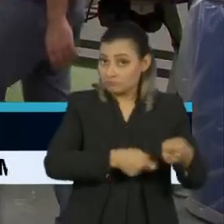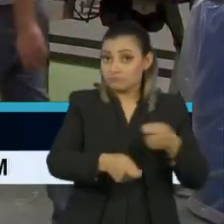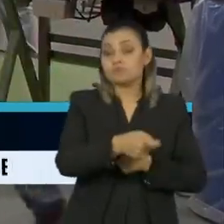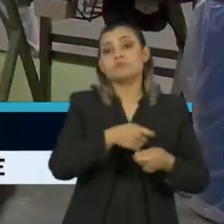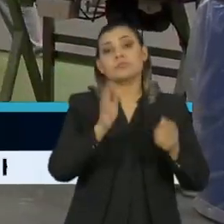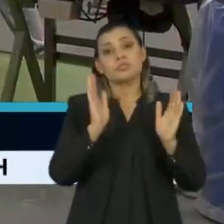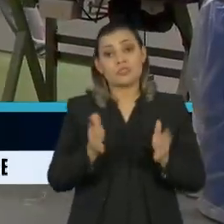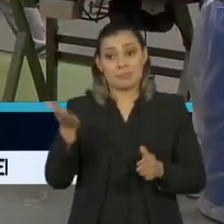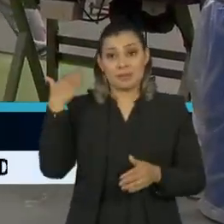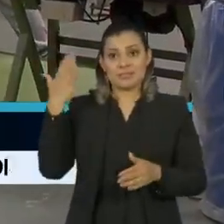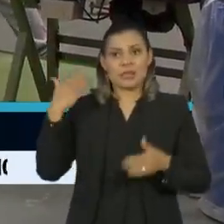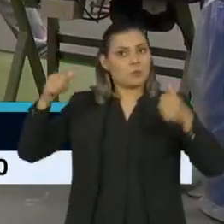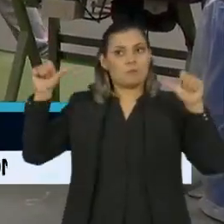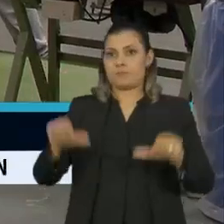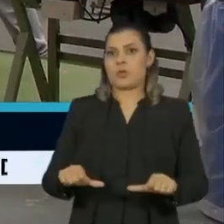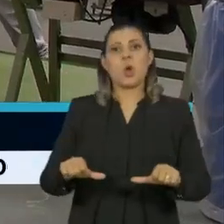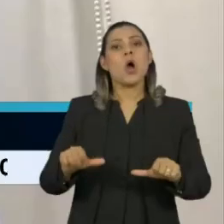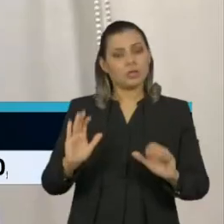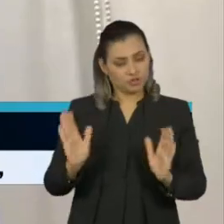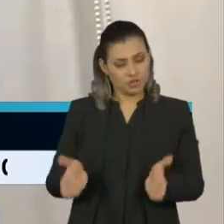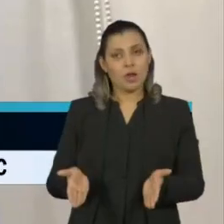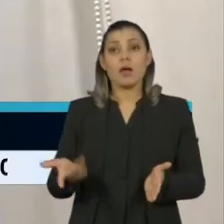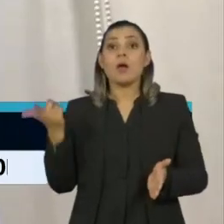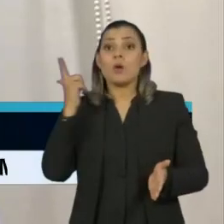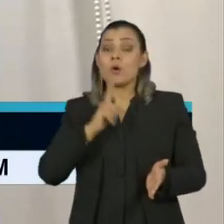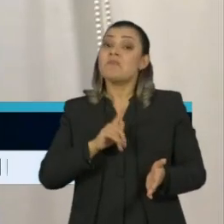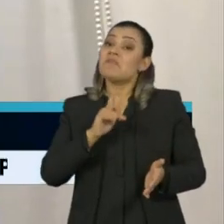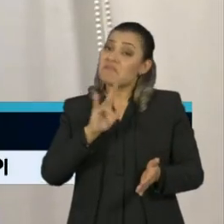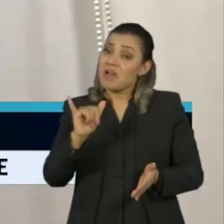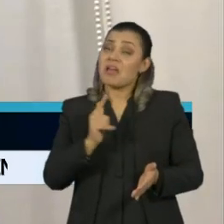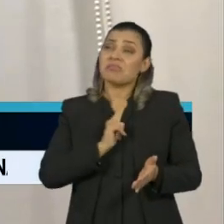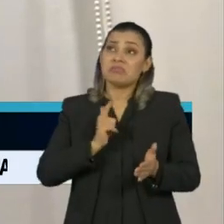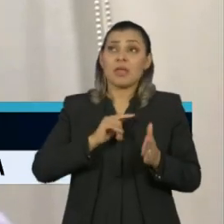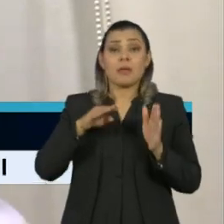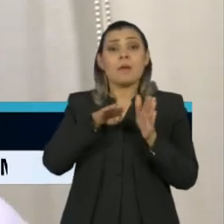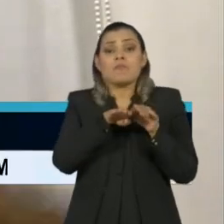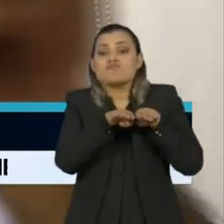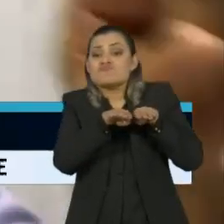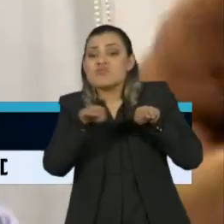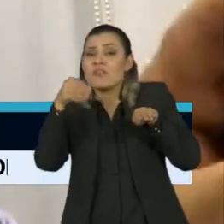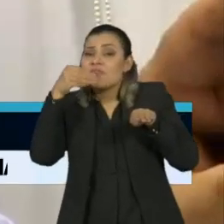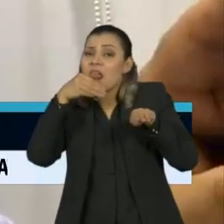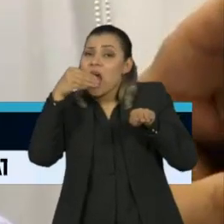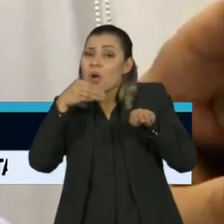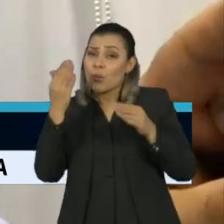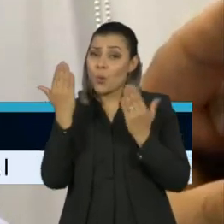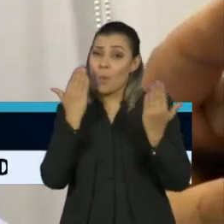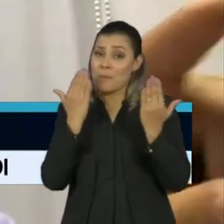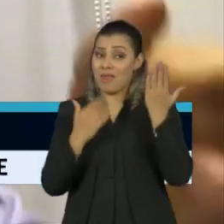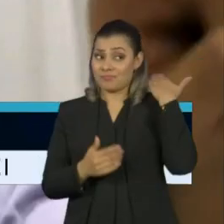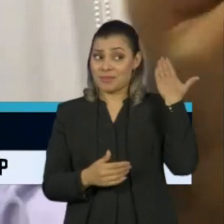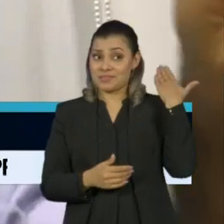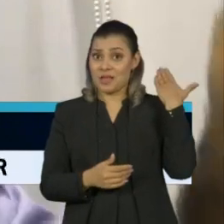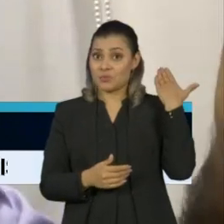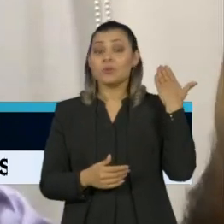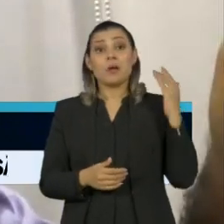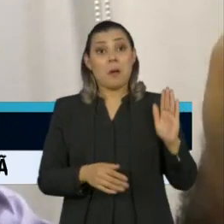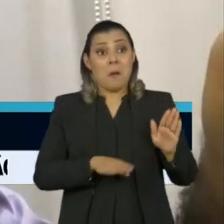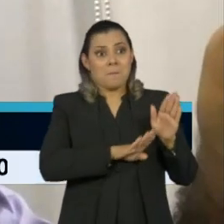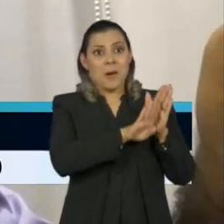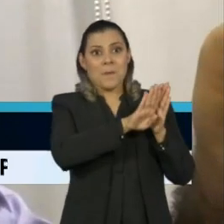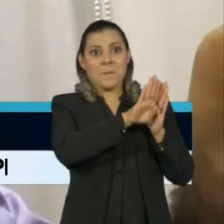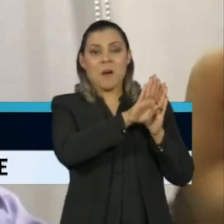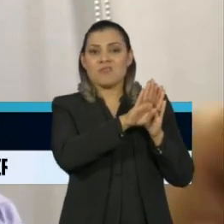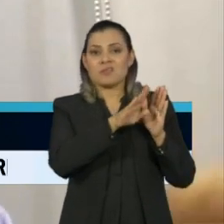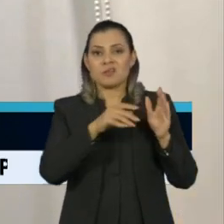passamos pelo pior momento. Vai ficar ainda num nível baixo comparado à pré-pandemia, certo? Ou seja, portanto,